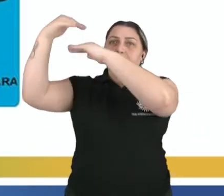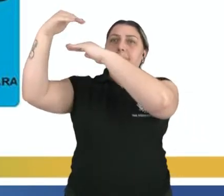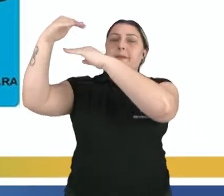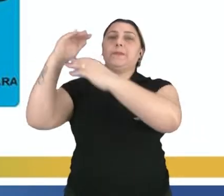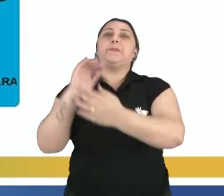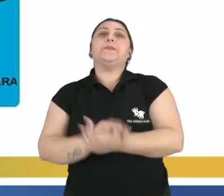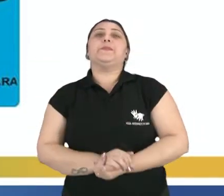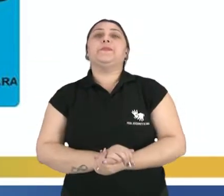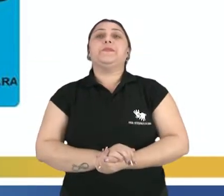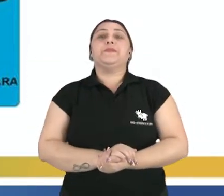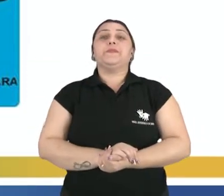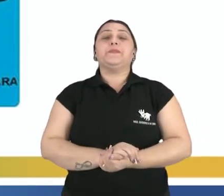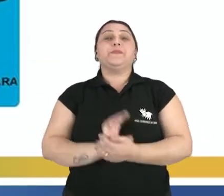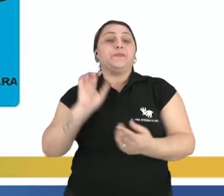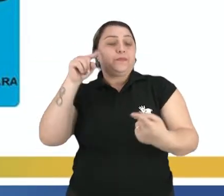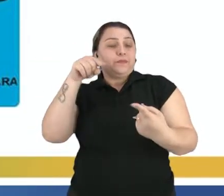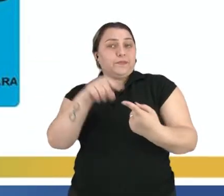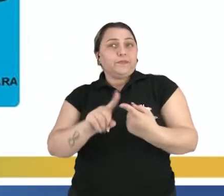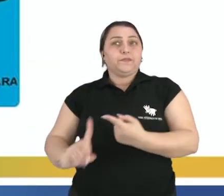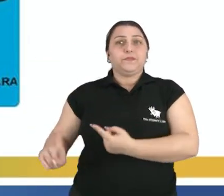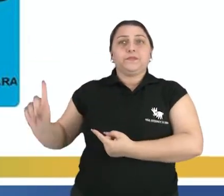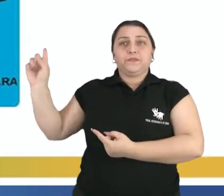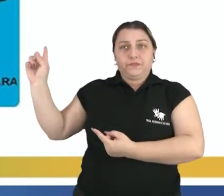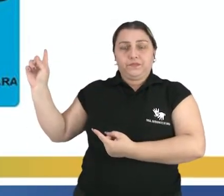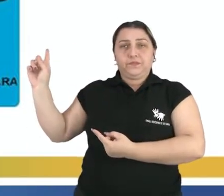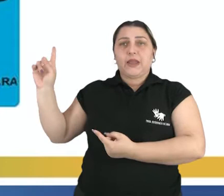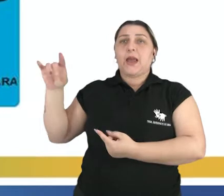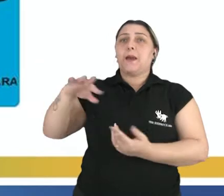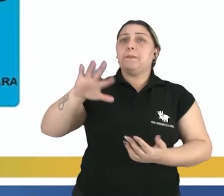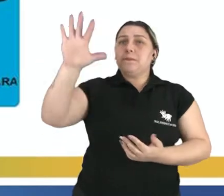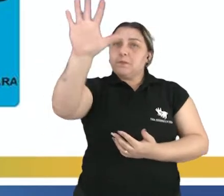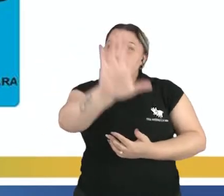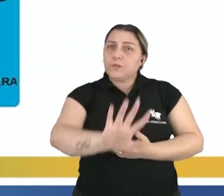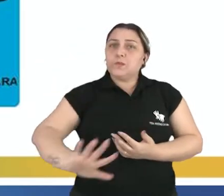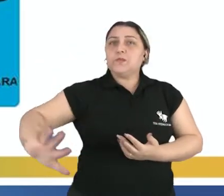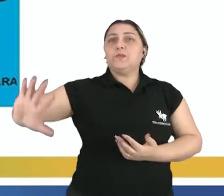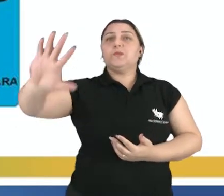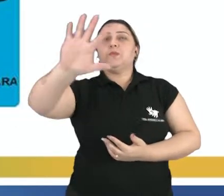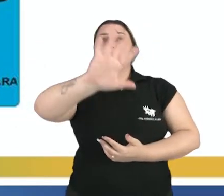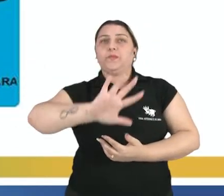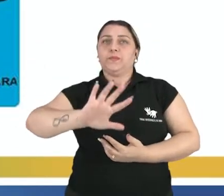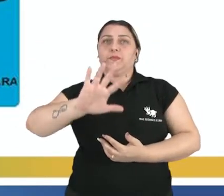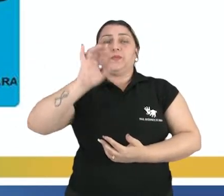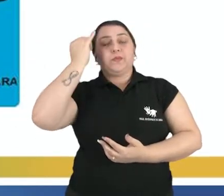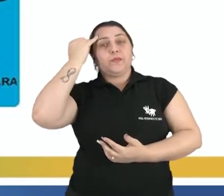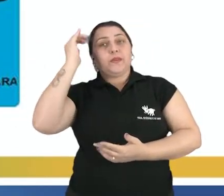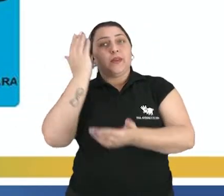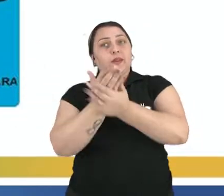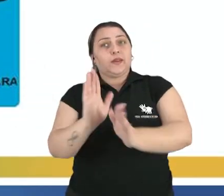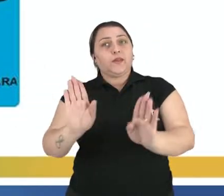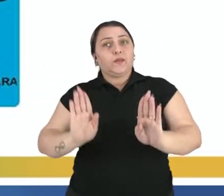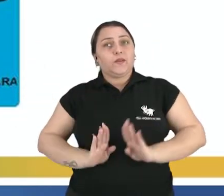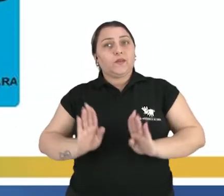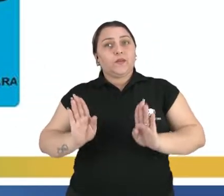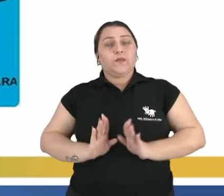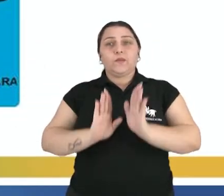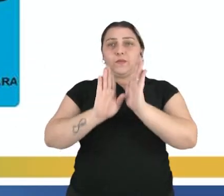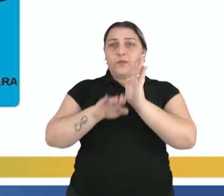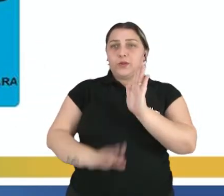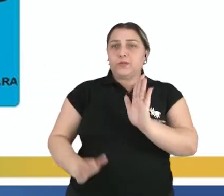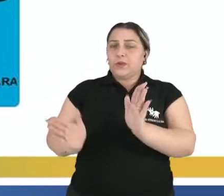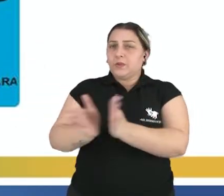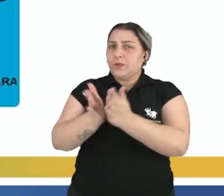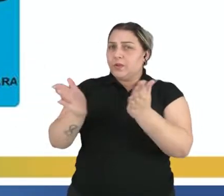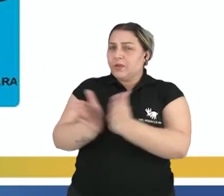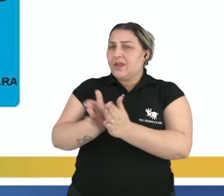desenvolvimento. Essas metas aí são a nível mundial. A ideia é acabar com a fome e diminuir a pobreza. Eu